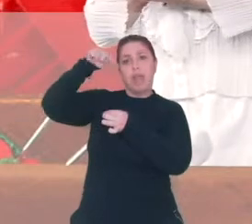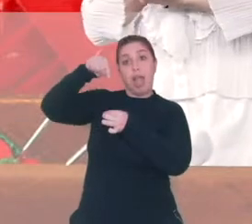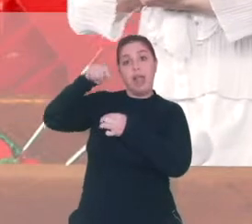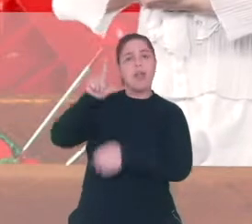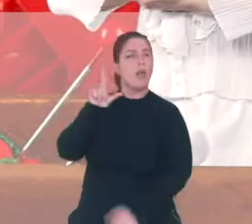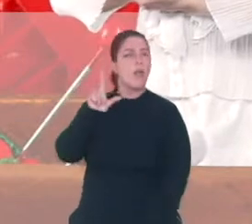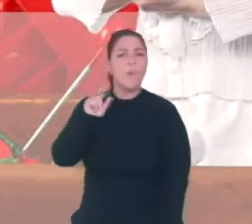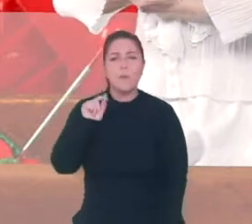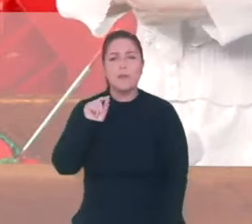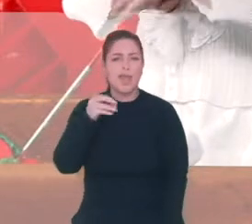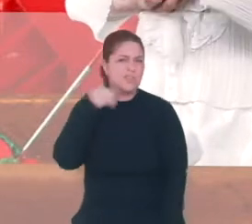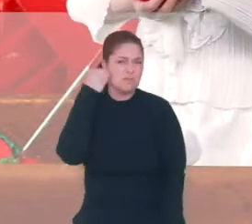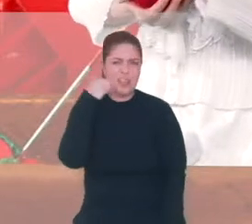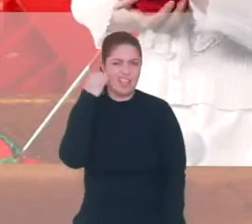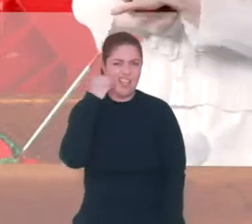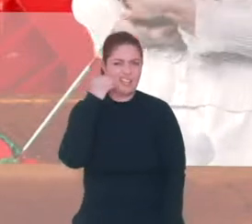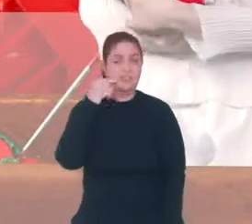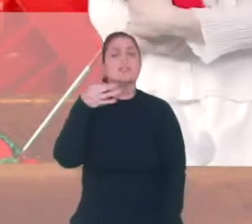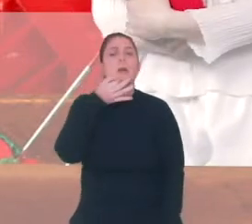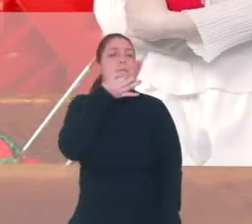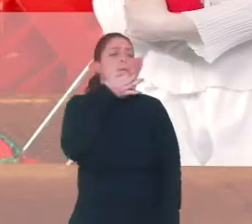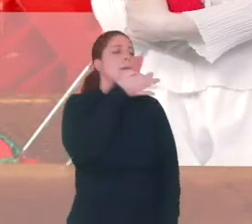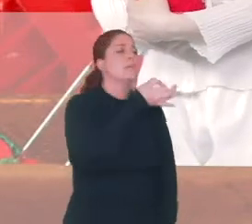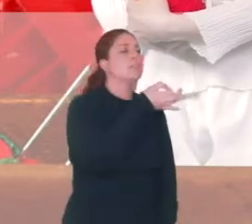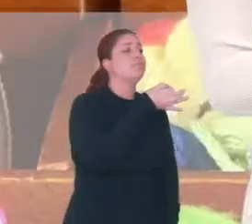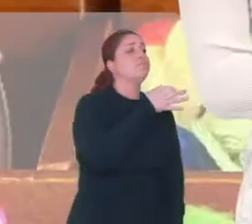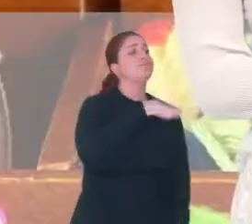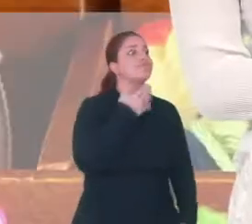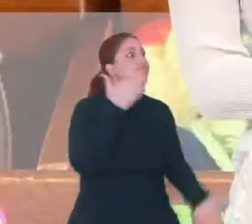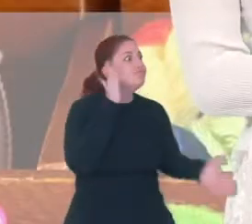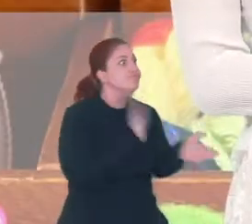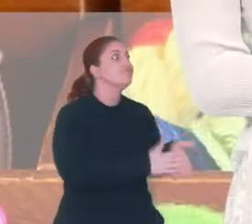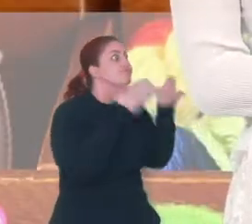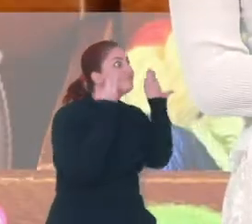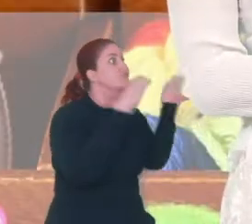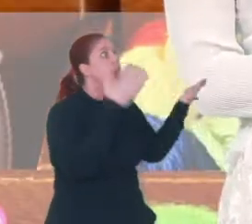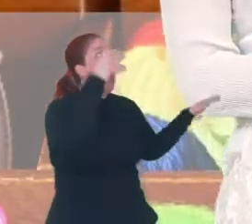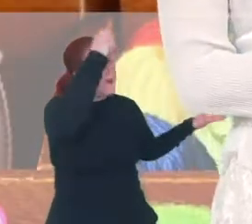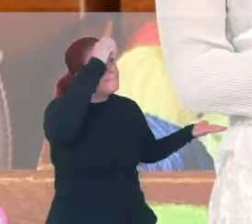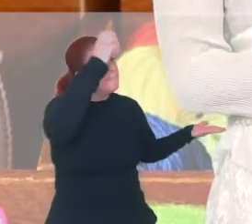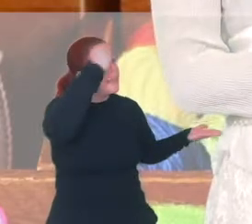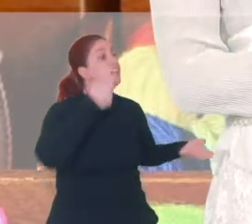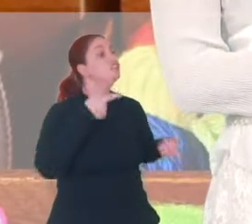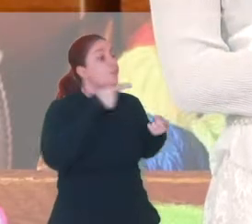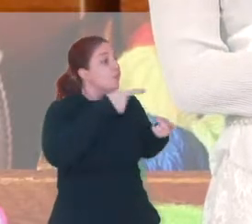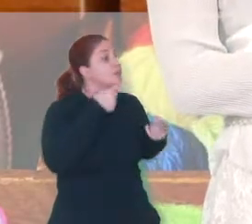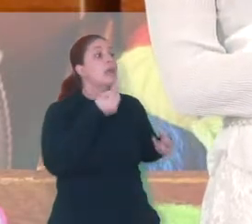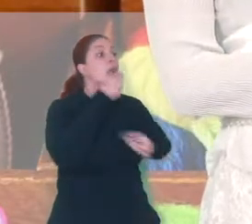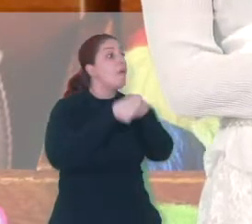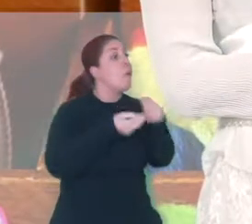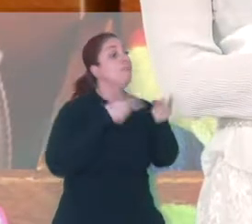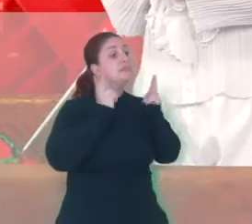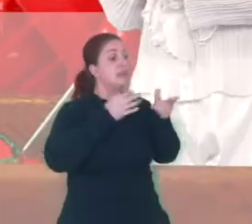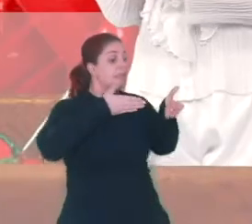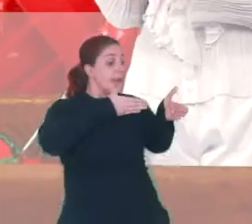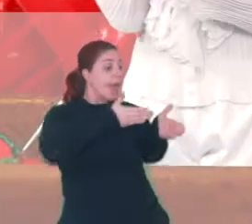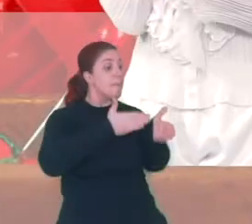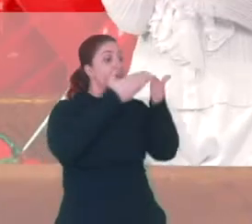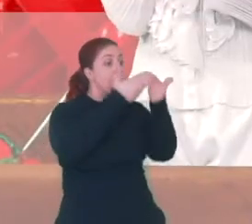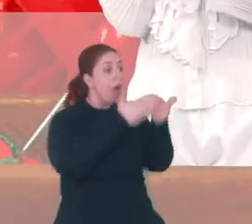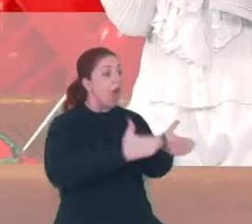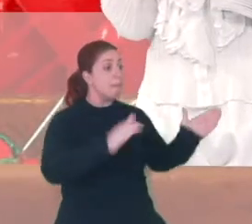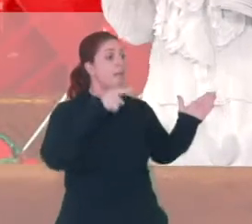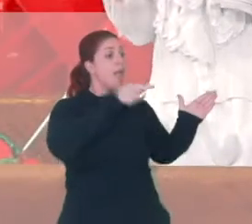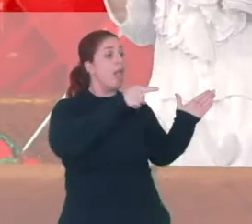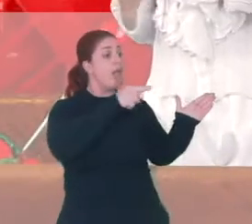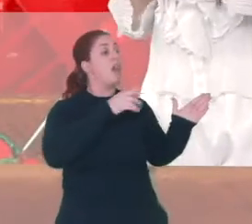experiência resolveu dar o seu palpite. Anda, aprende! Você se cansa em abrir caminho para ela e